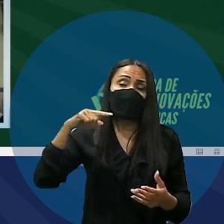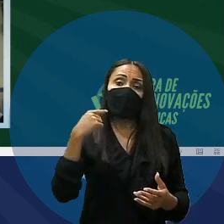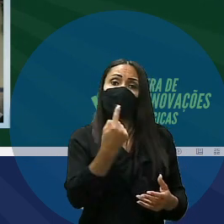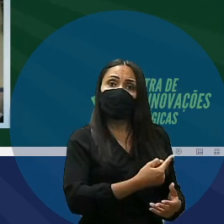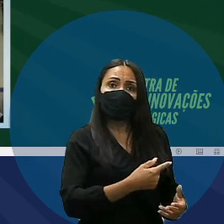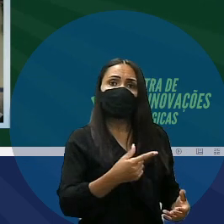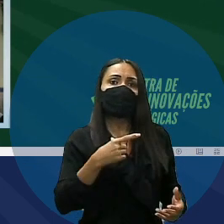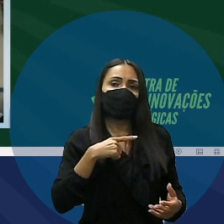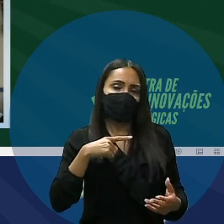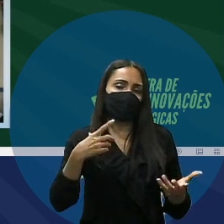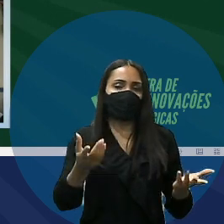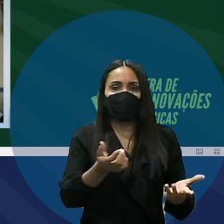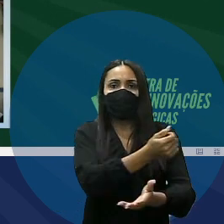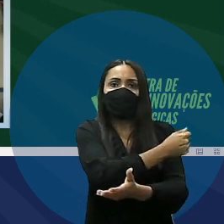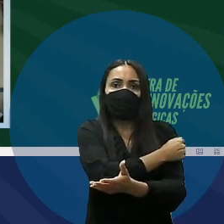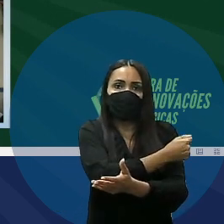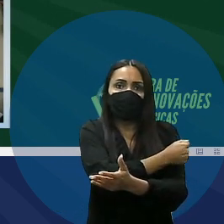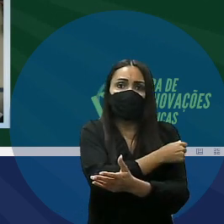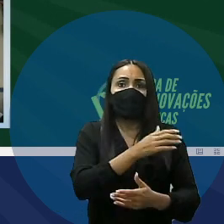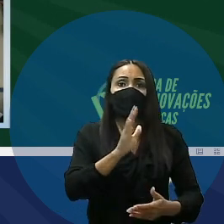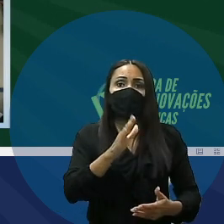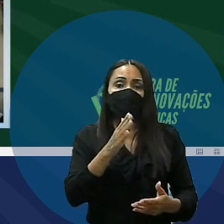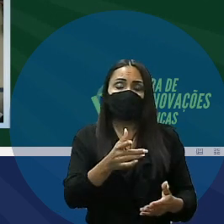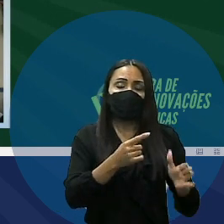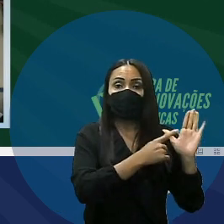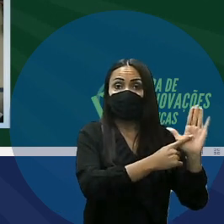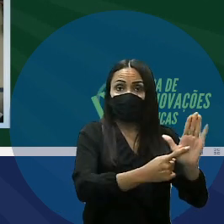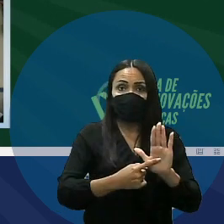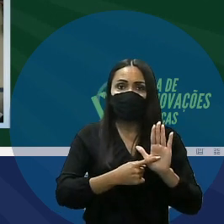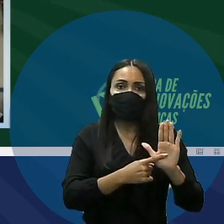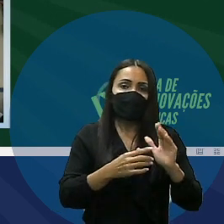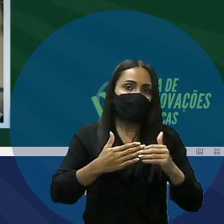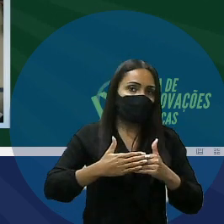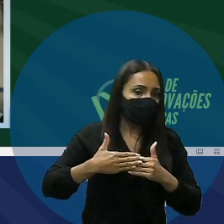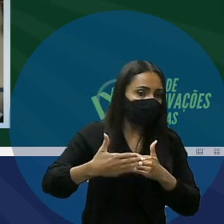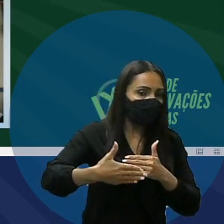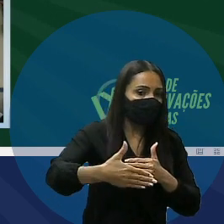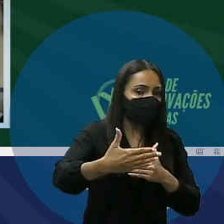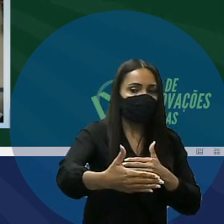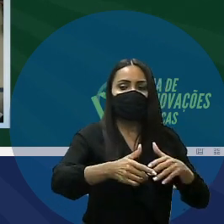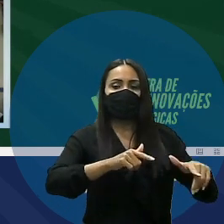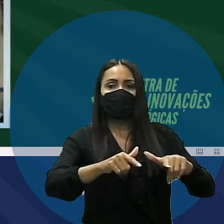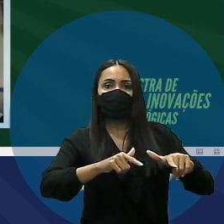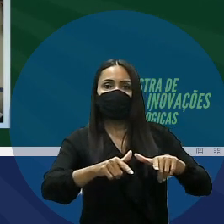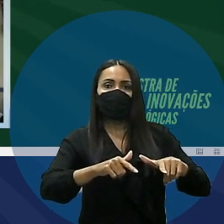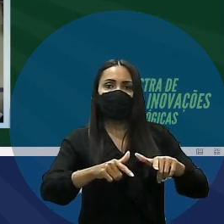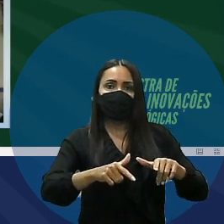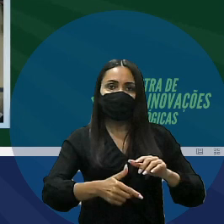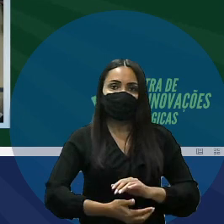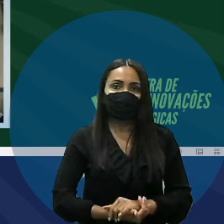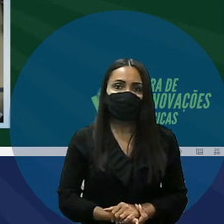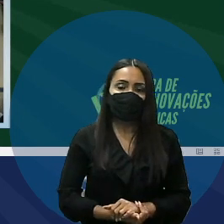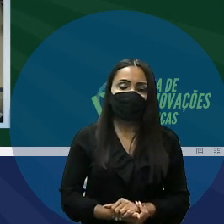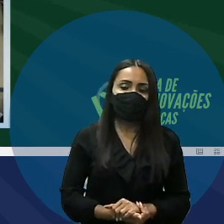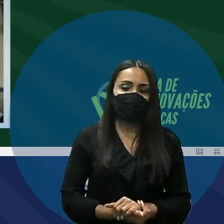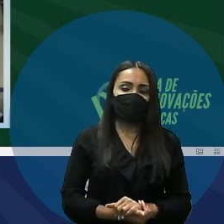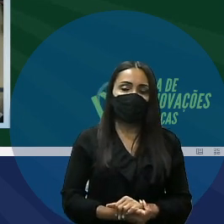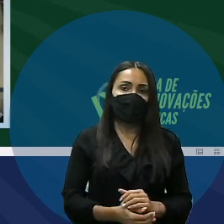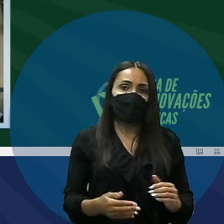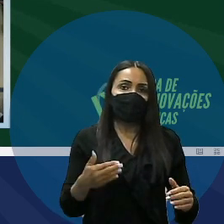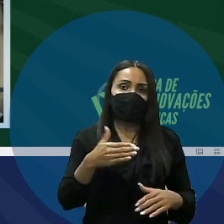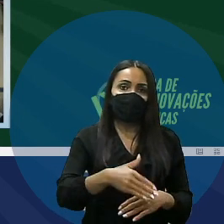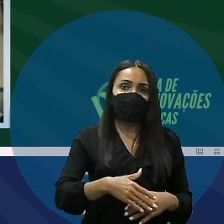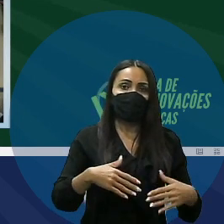os estudantes já dispostos a começarem a trabalhar. Isso dentro desse caráter mais